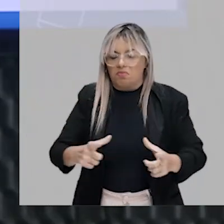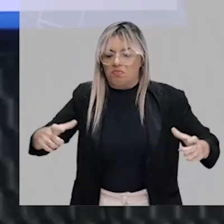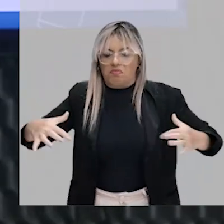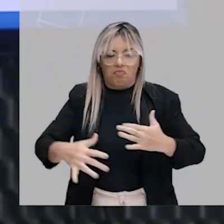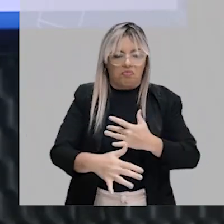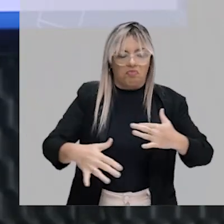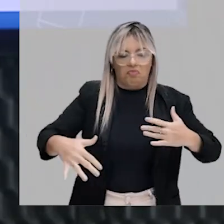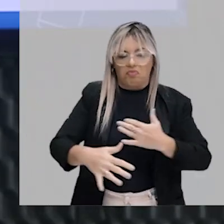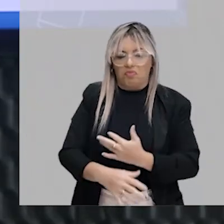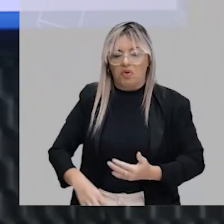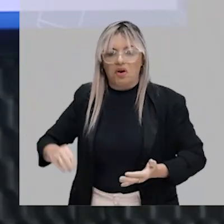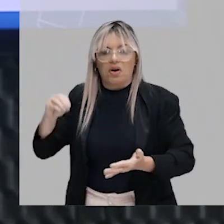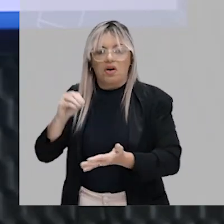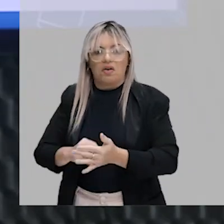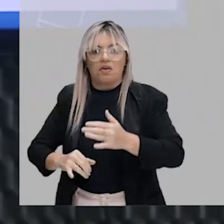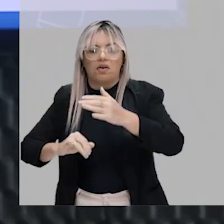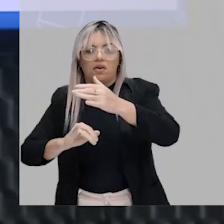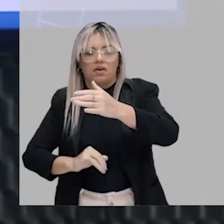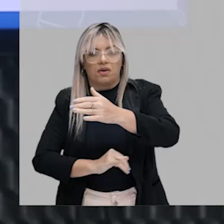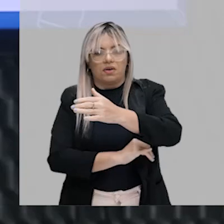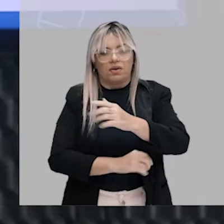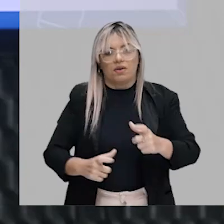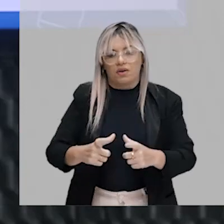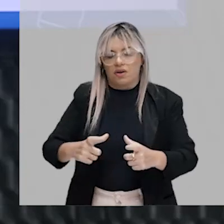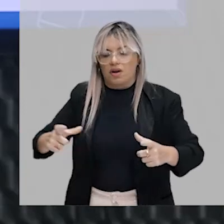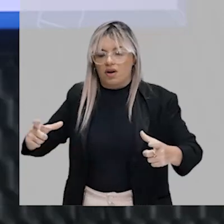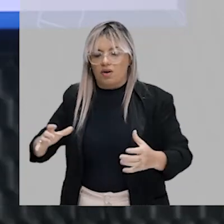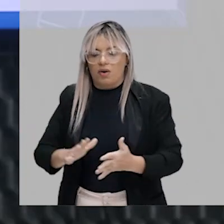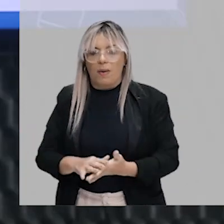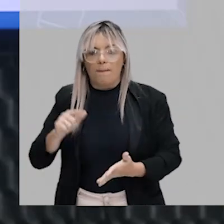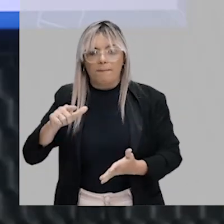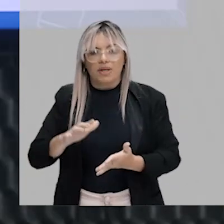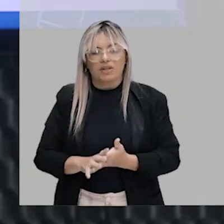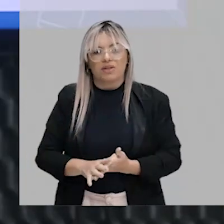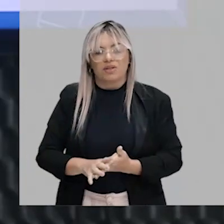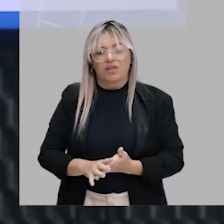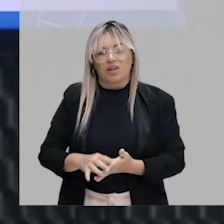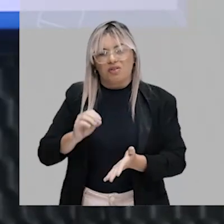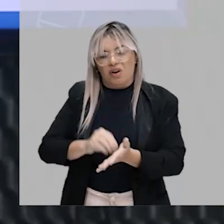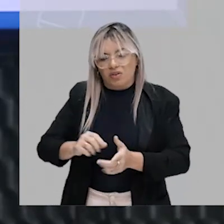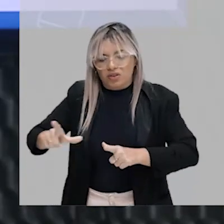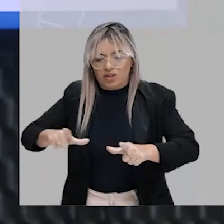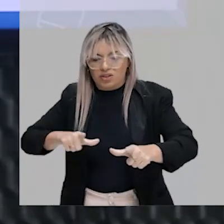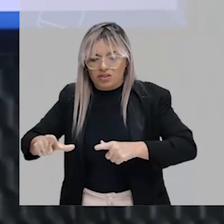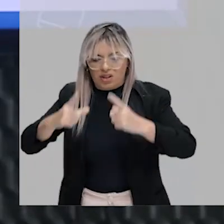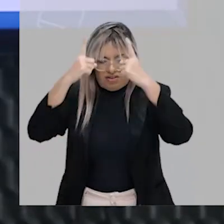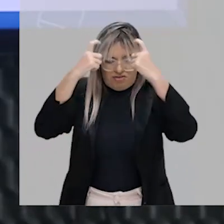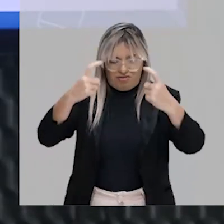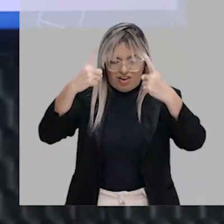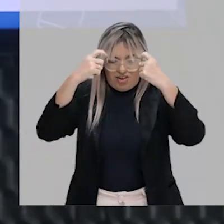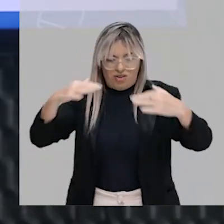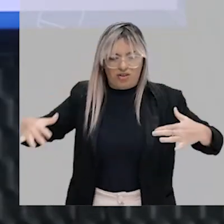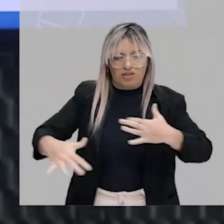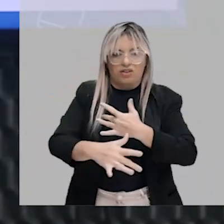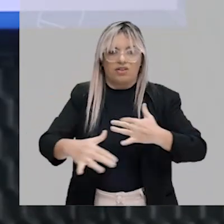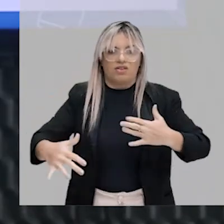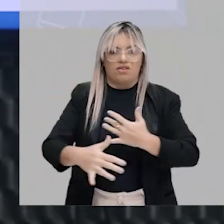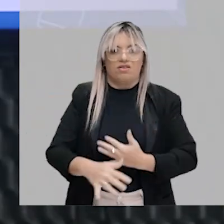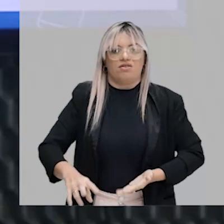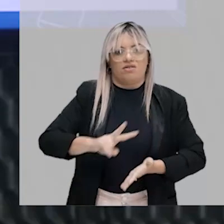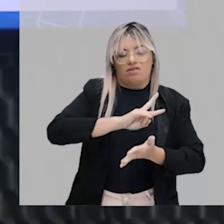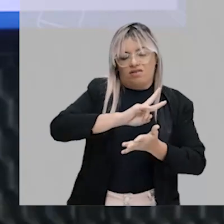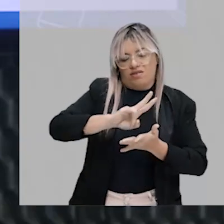da falta de infraestrutura, do aumento do desemprego, da violência urbana. Então existe uma série de questões